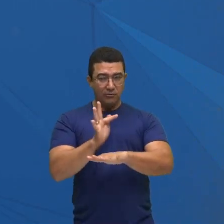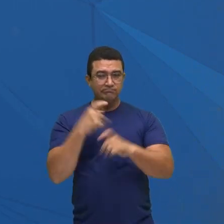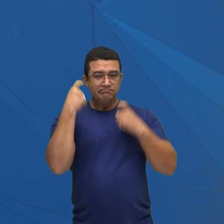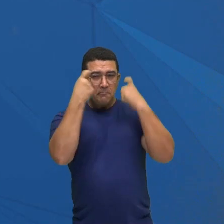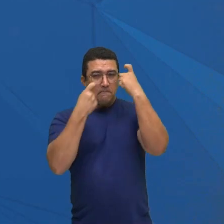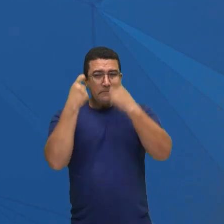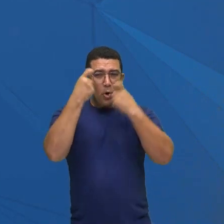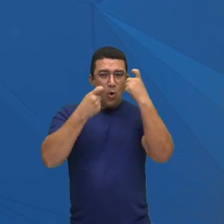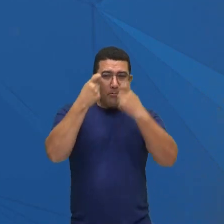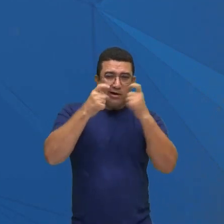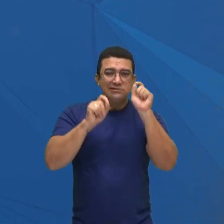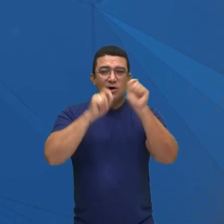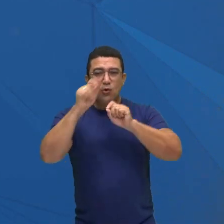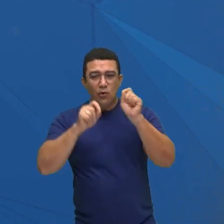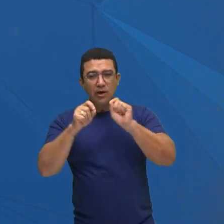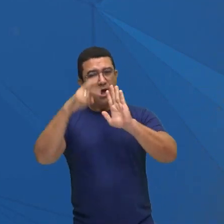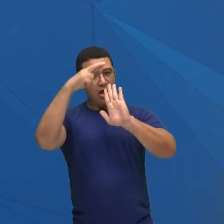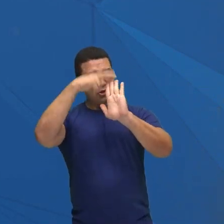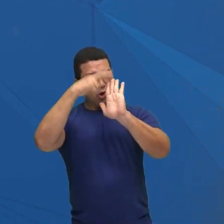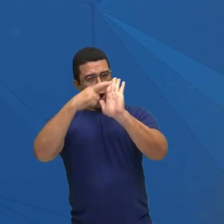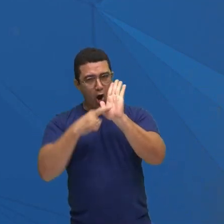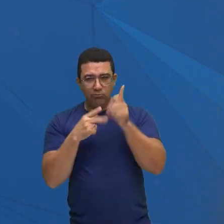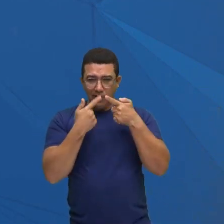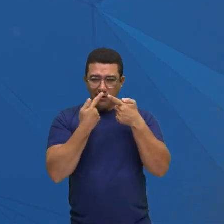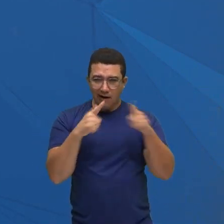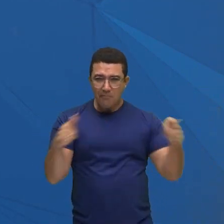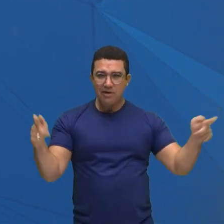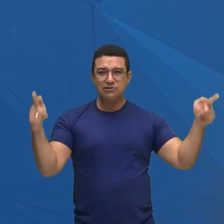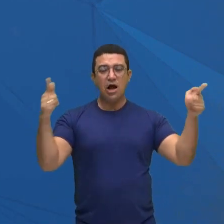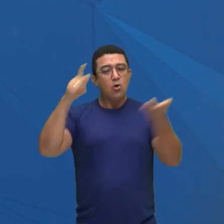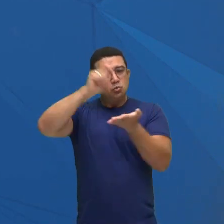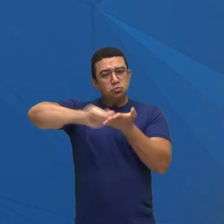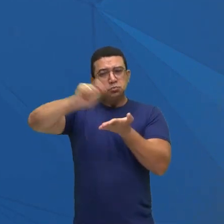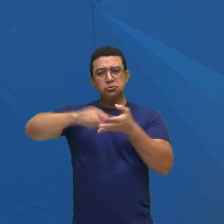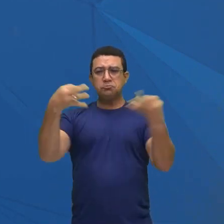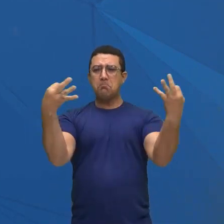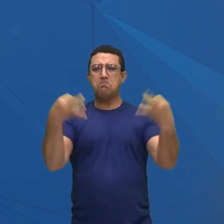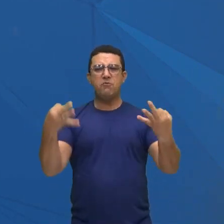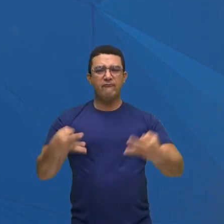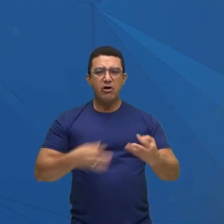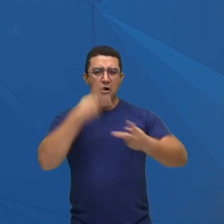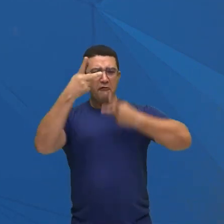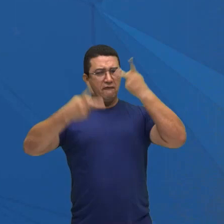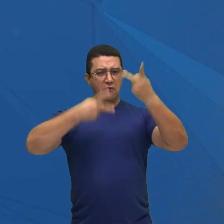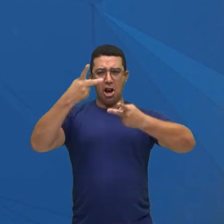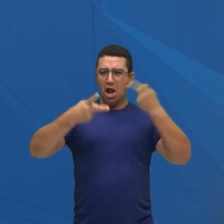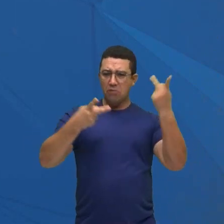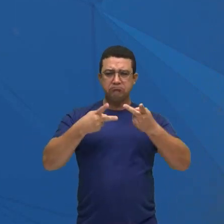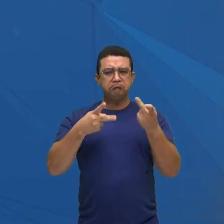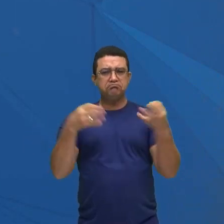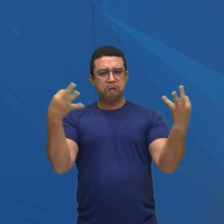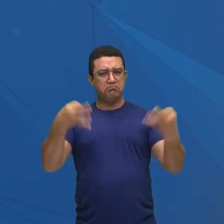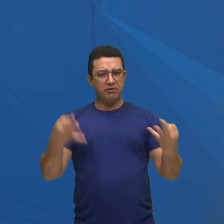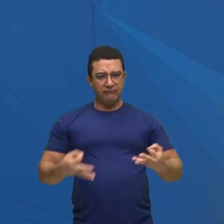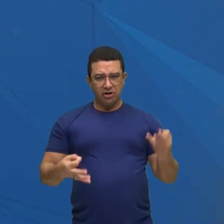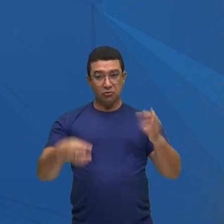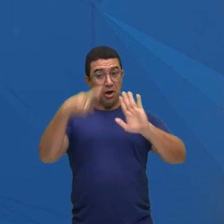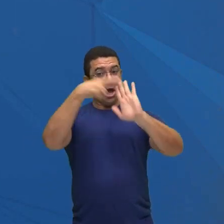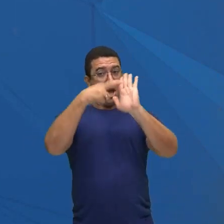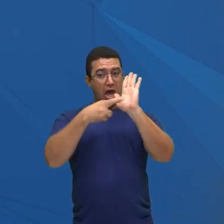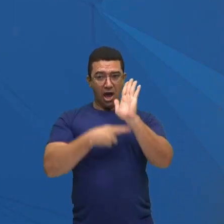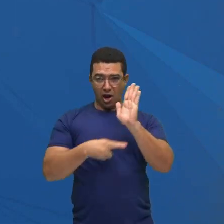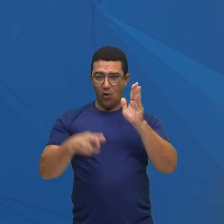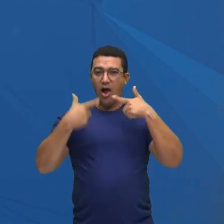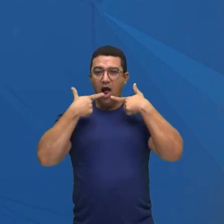de atender às normas gramaticais, né? A escrever e a falar conforme se espera a norma culta da